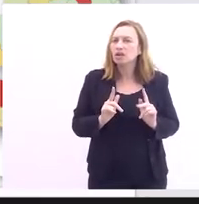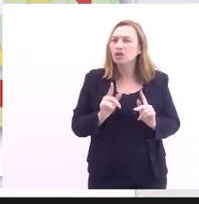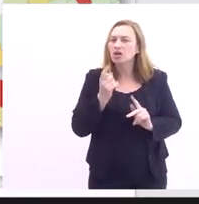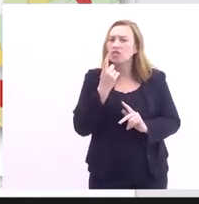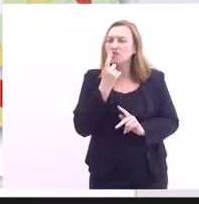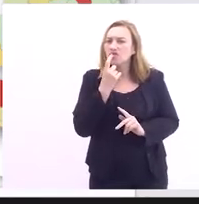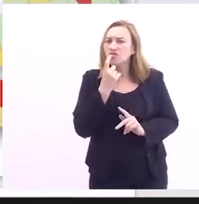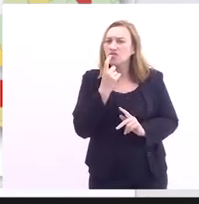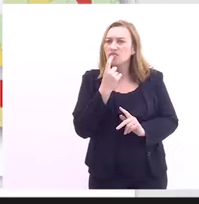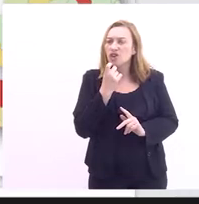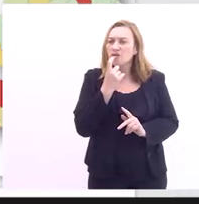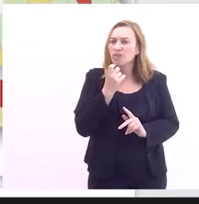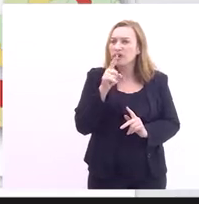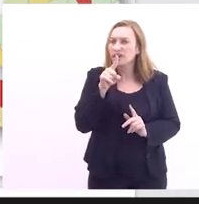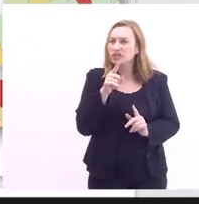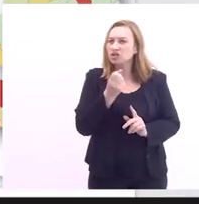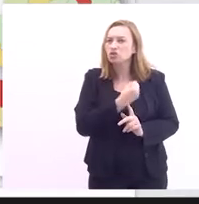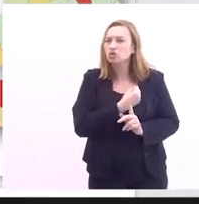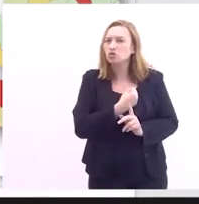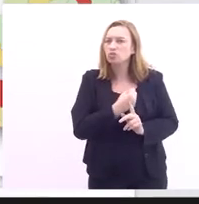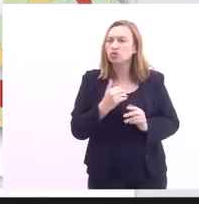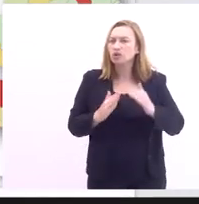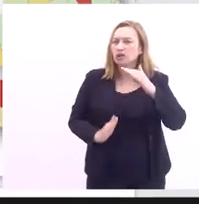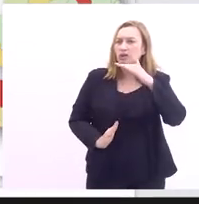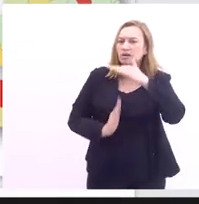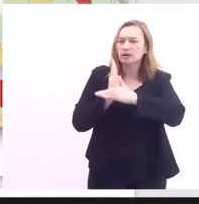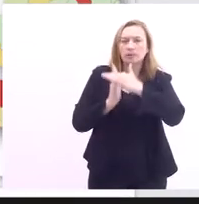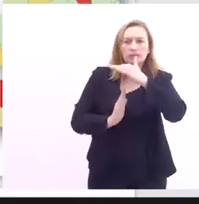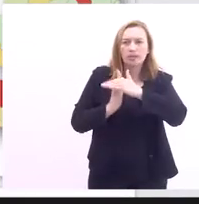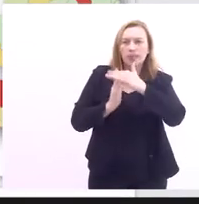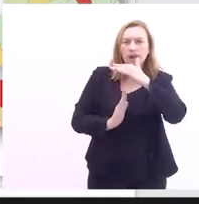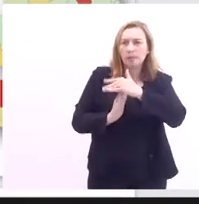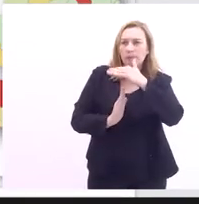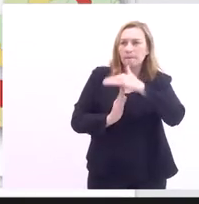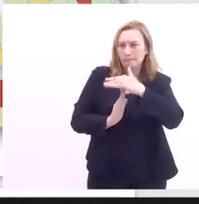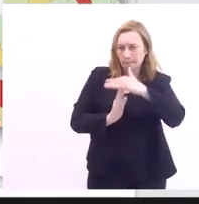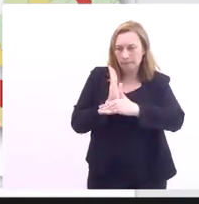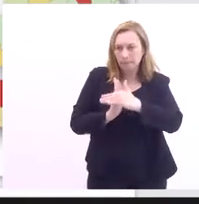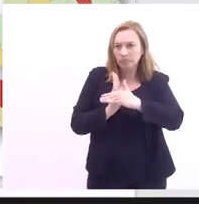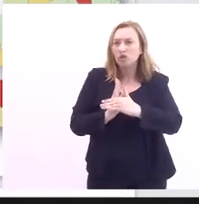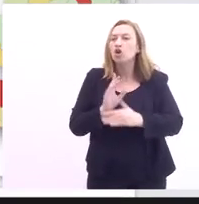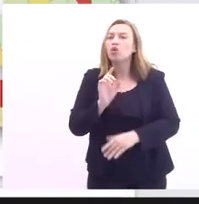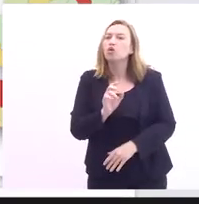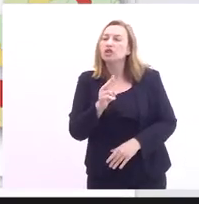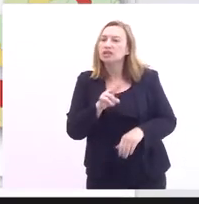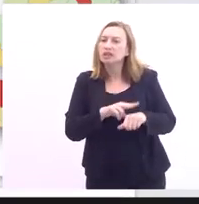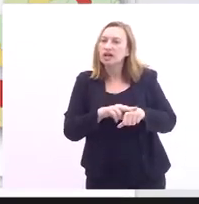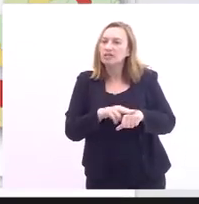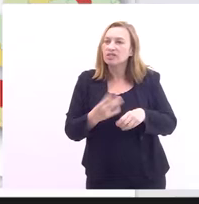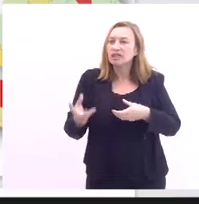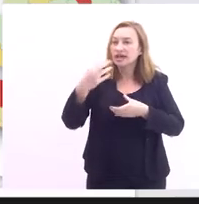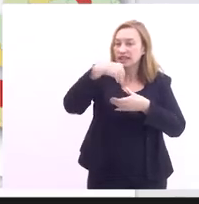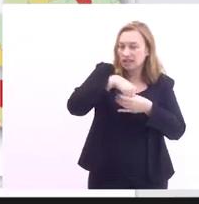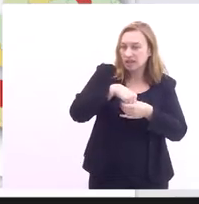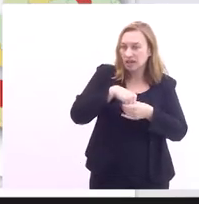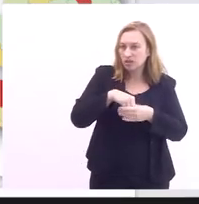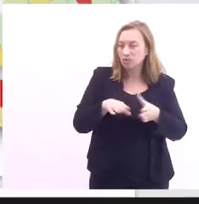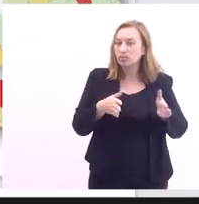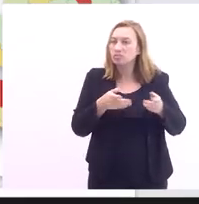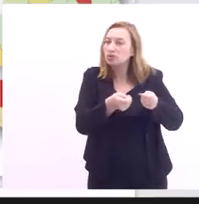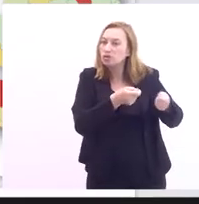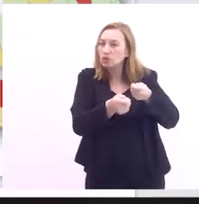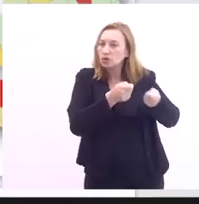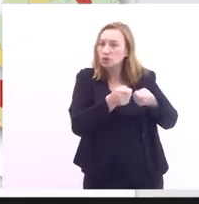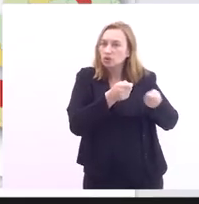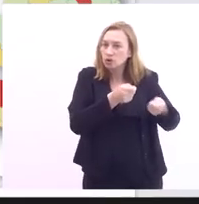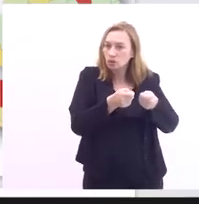vermelho, que está muito acima do limite regulatório. É o que está em verde, está dentro do limite regulatório por